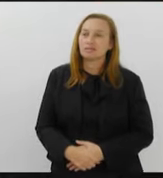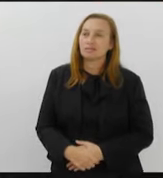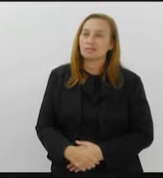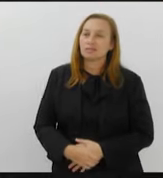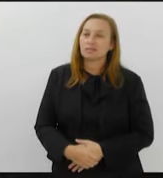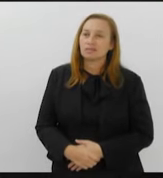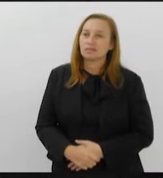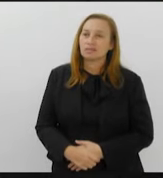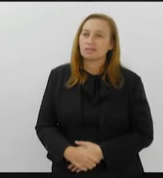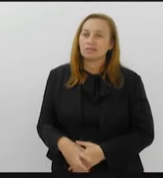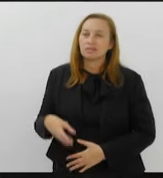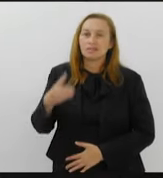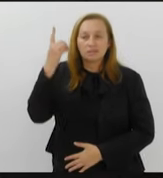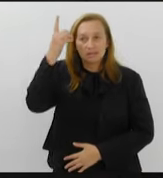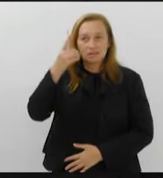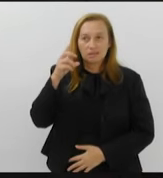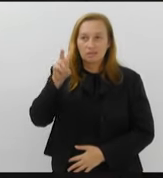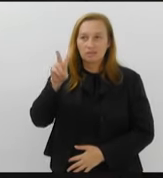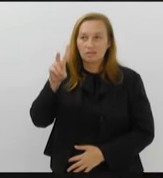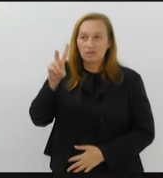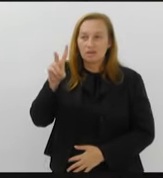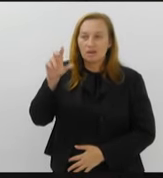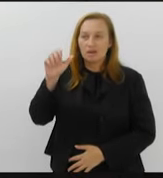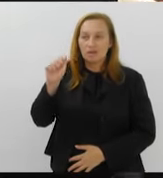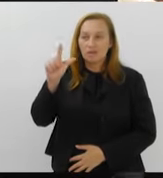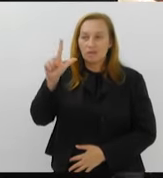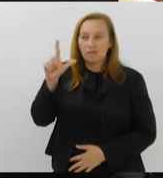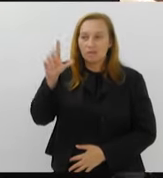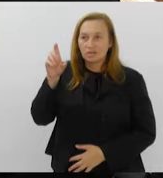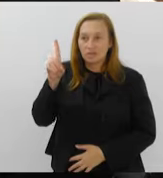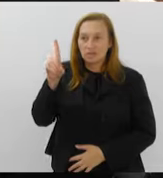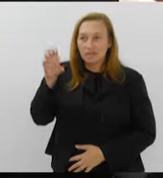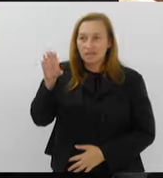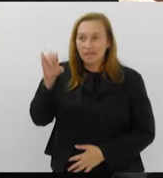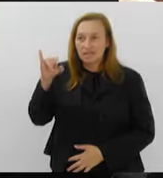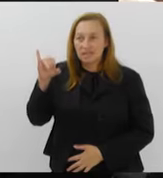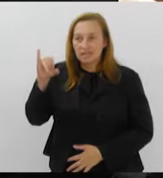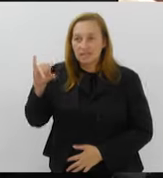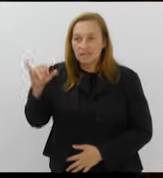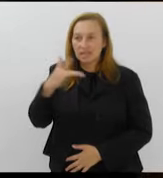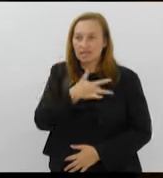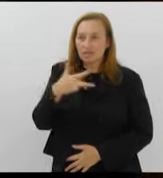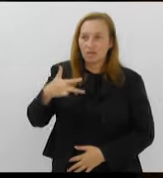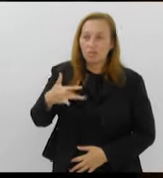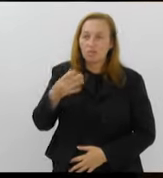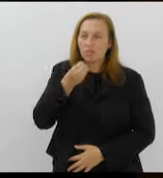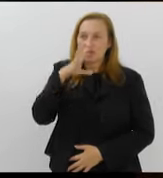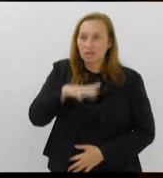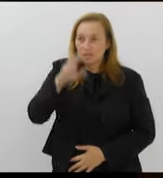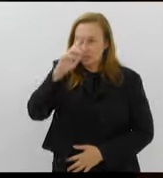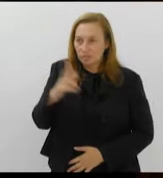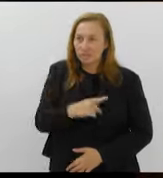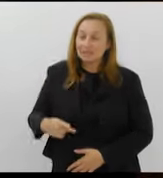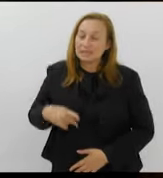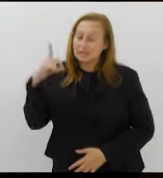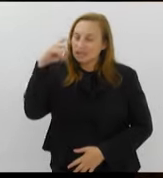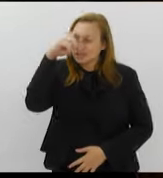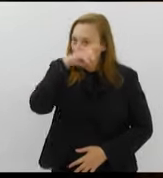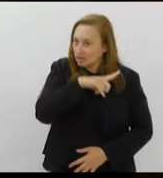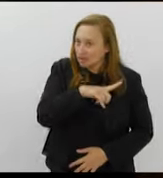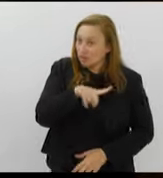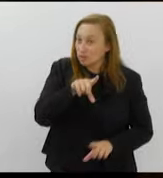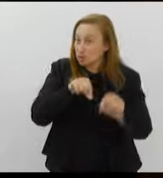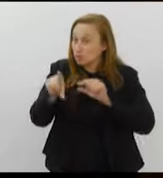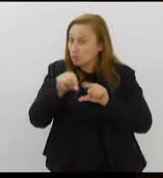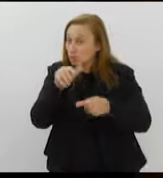Nosso nobre deputado Valdeci da Saúde, quem vota? Boa tarde, senhor presidente. Fica difícil a gente decidir um